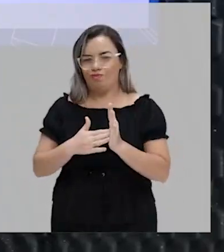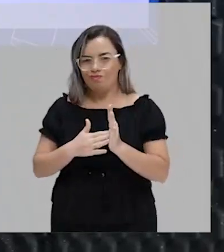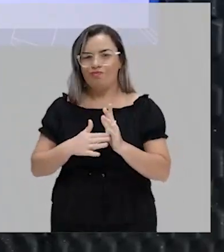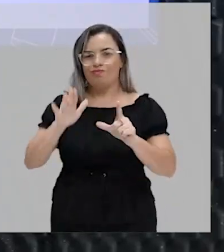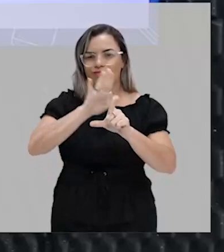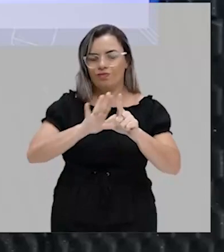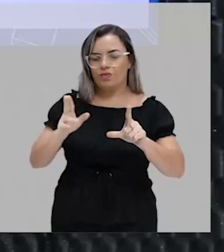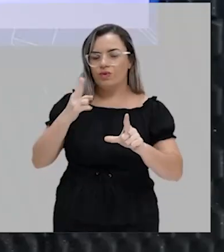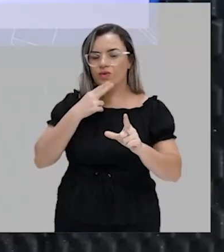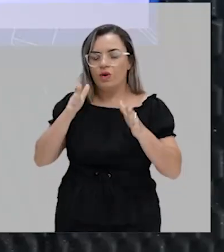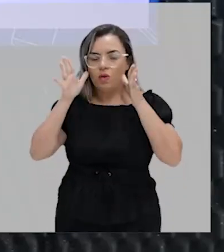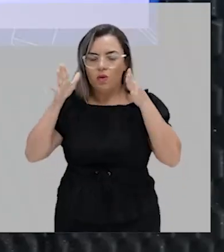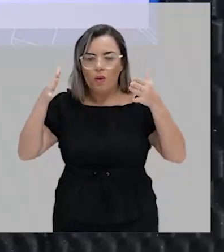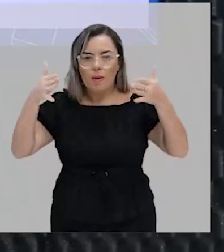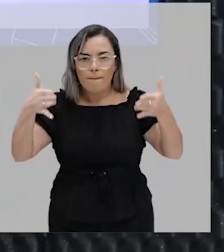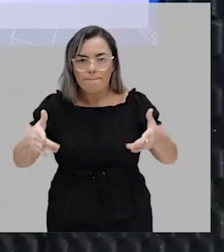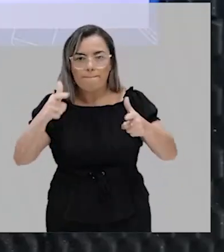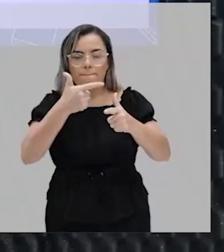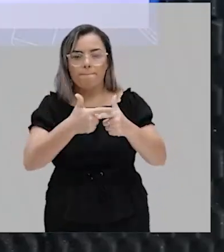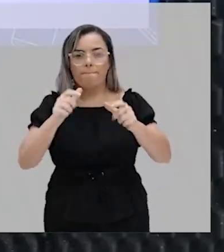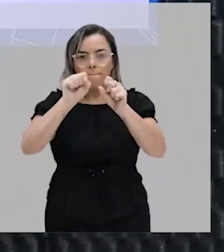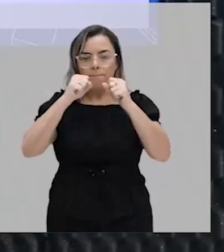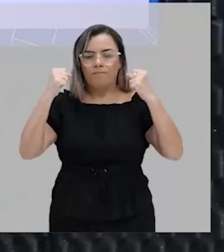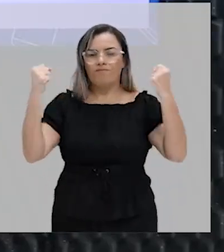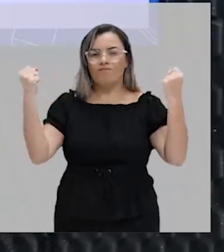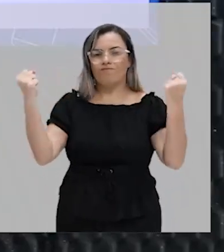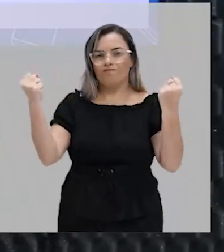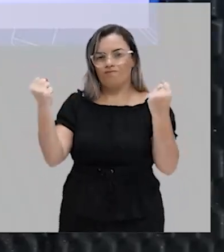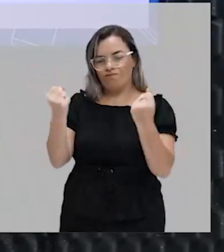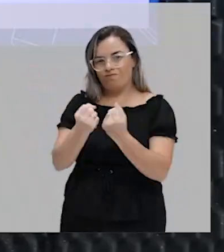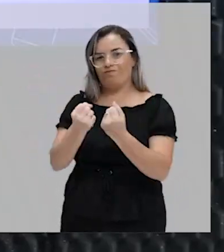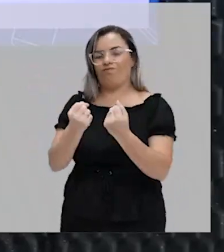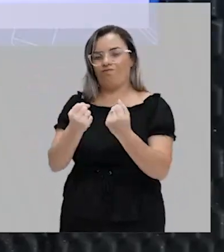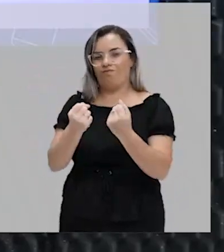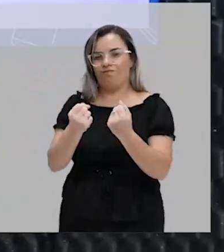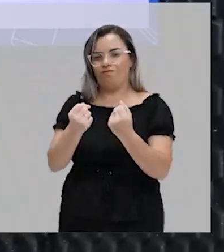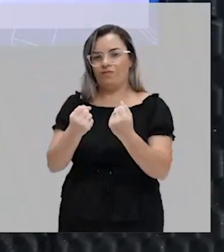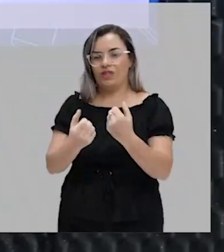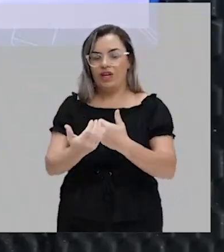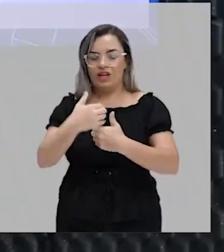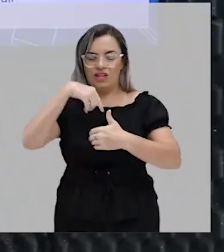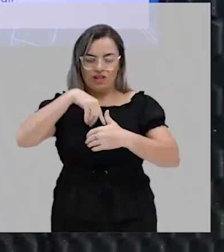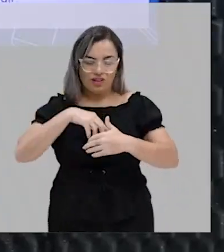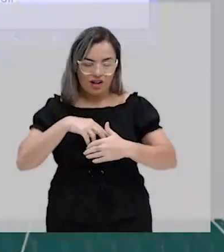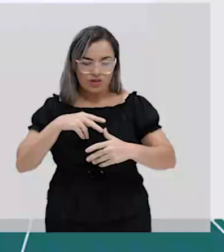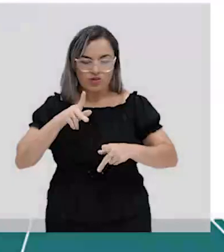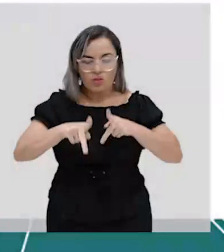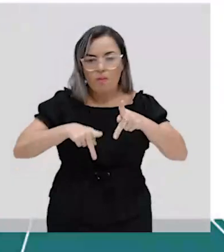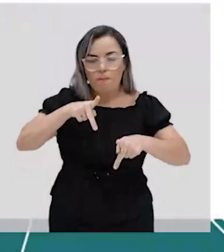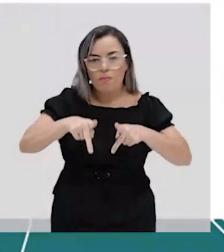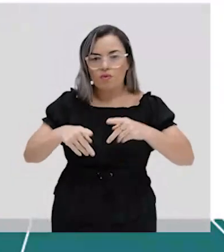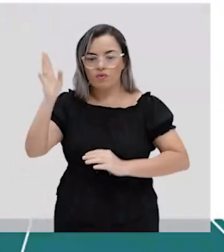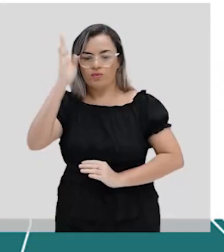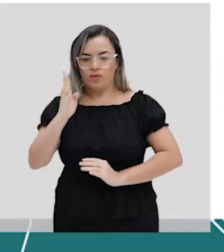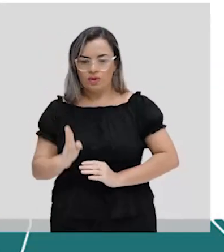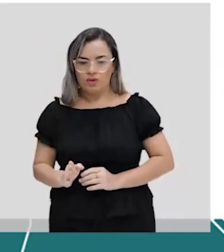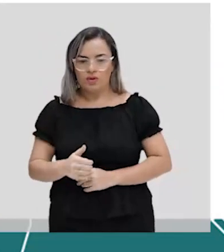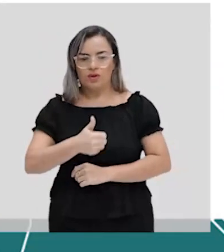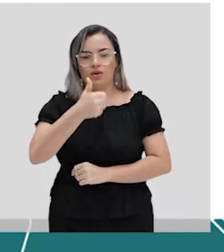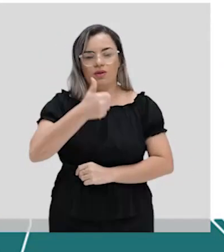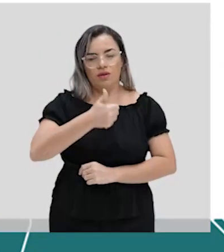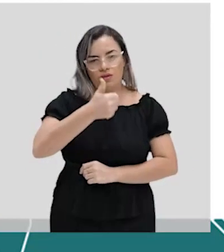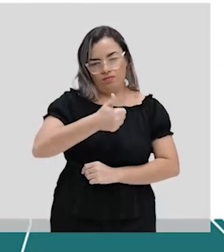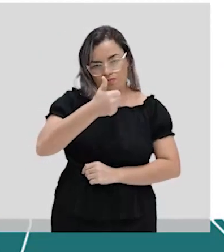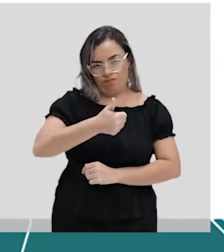nessa problemática social que tanto aflige a nossa população. A primeira delas, galera, que a gente